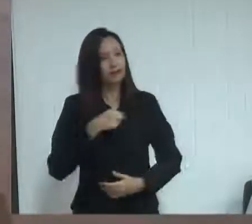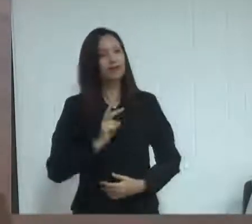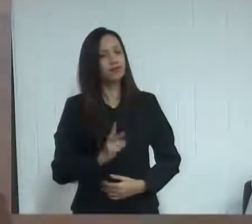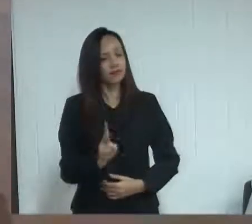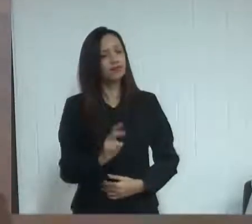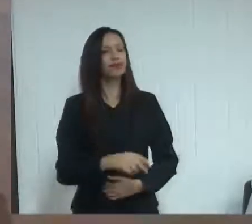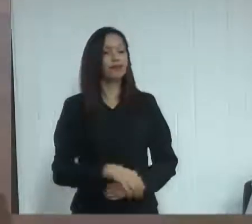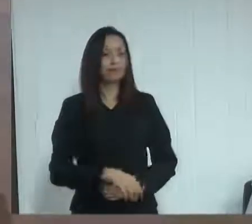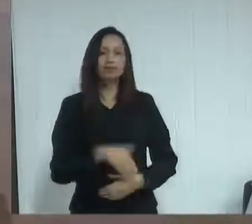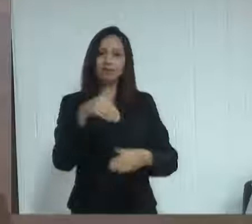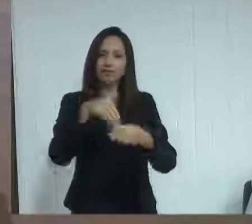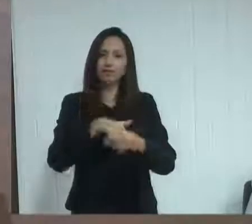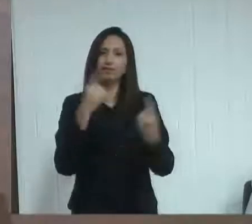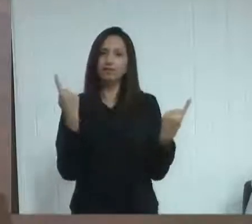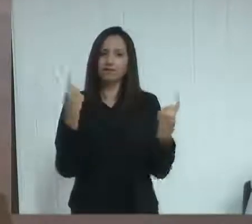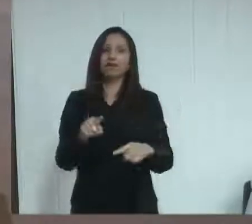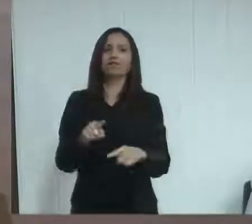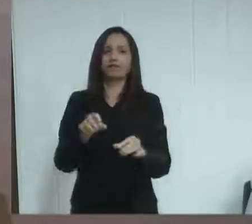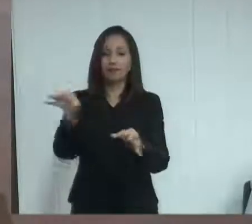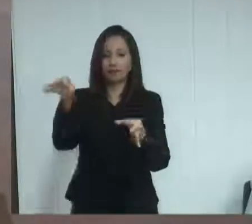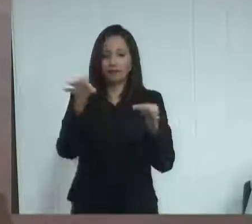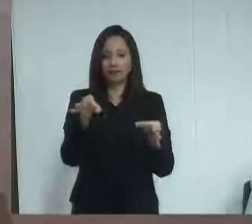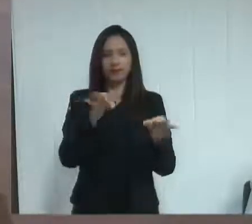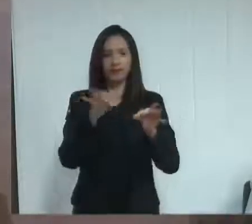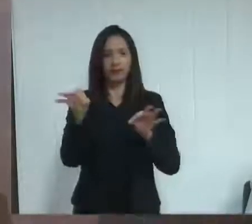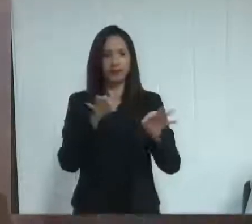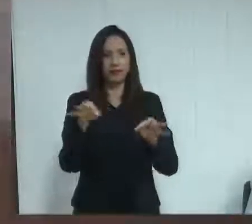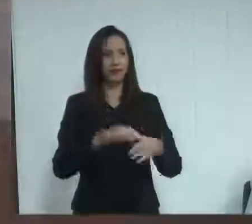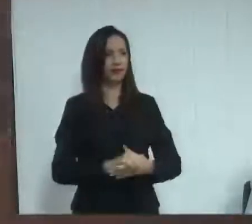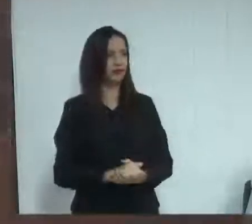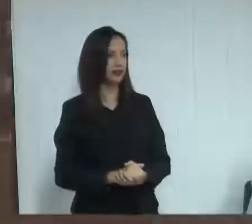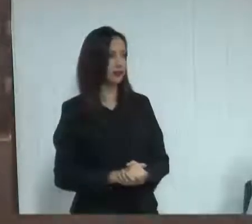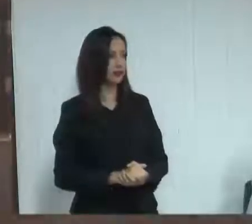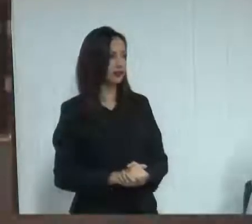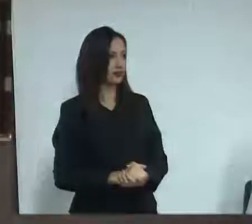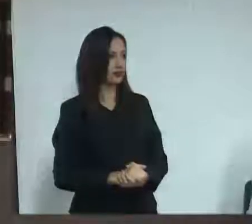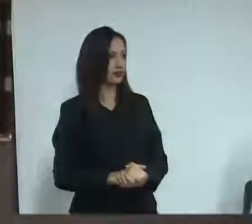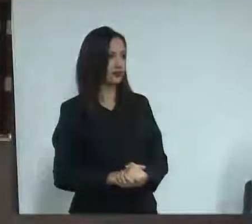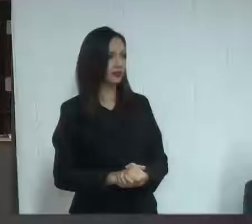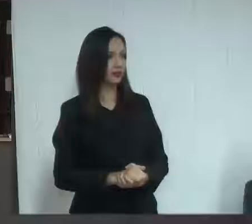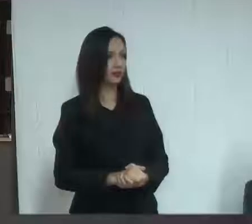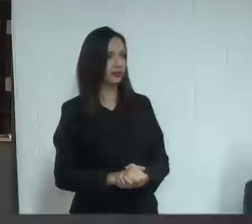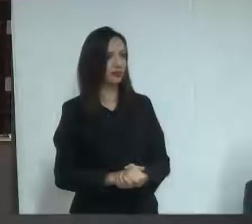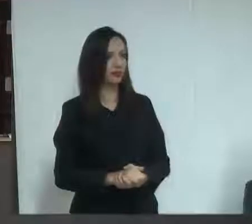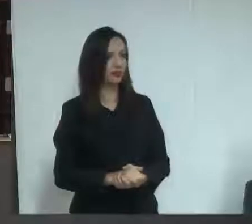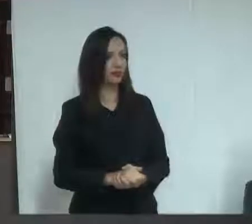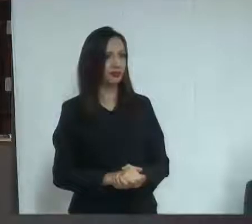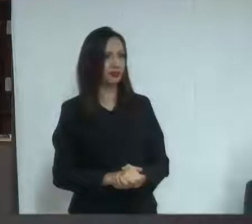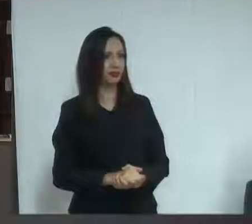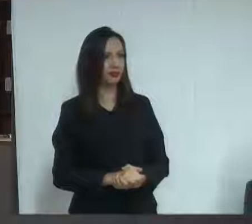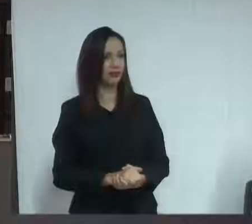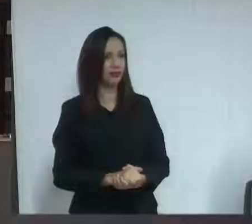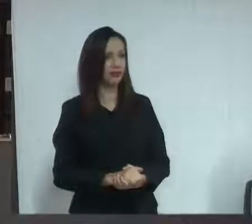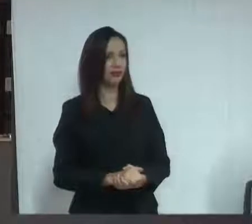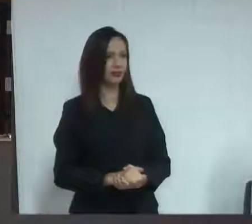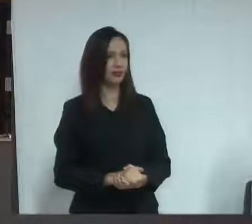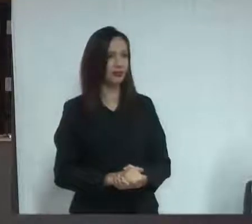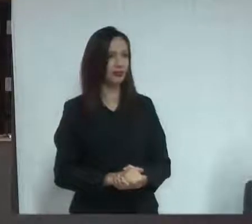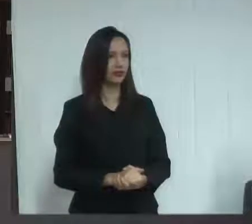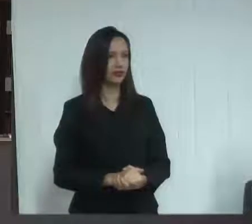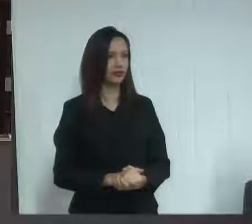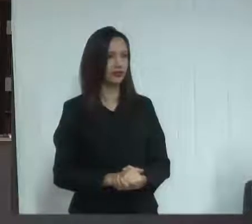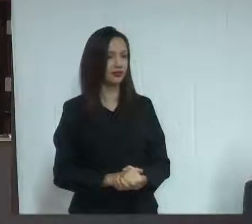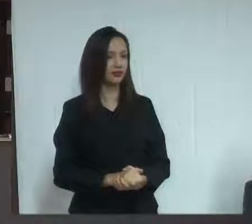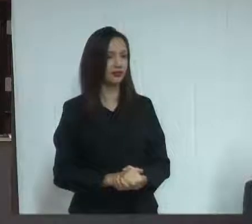continuo votando contra esse projeto. Esse projeto é imoral! É imoral! Projeto imoral!